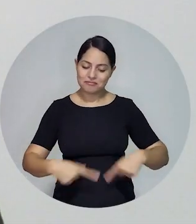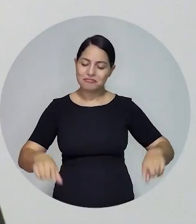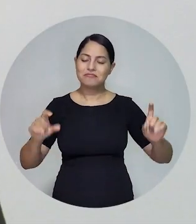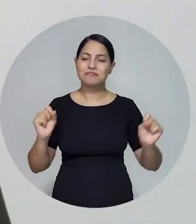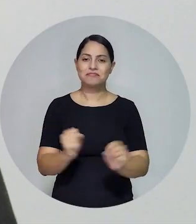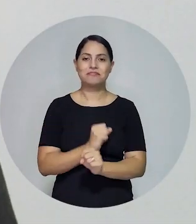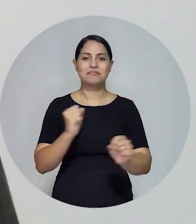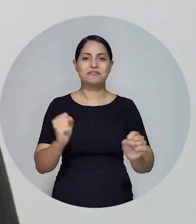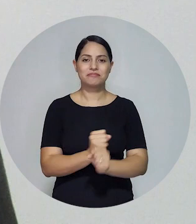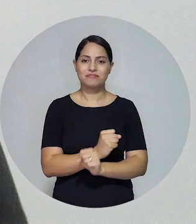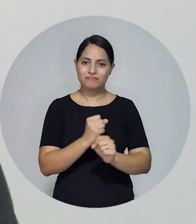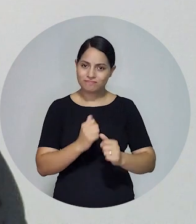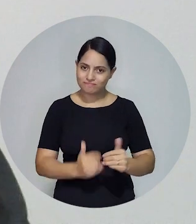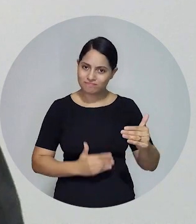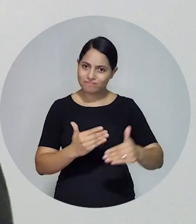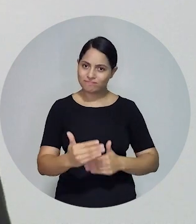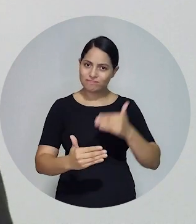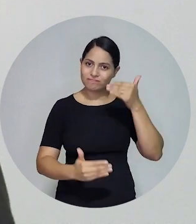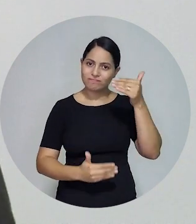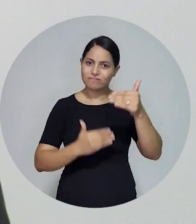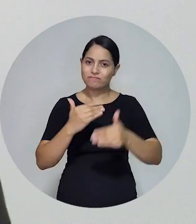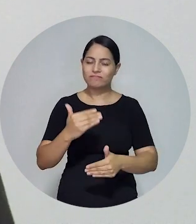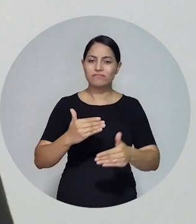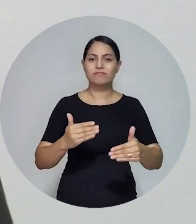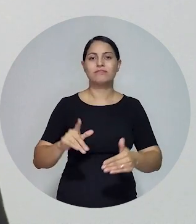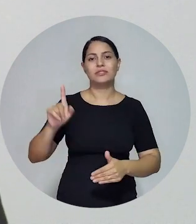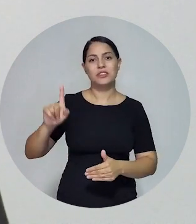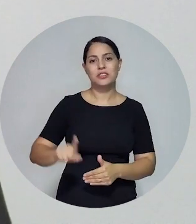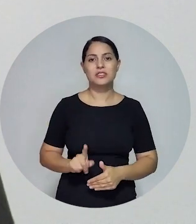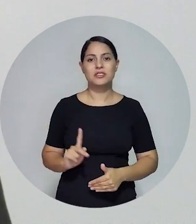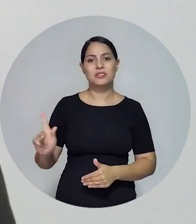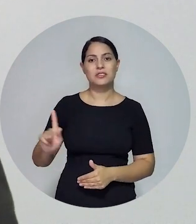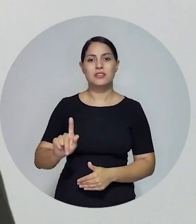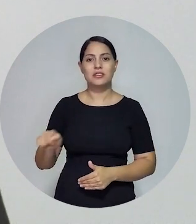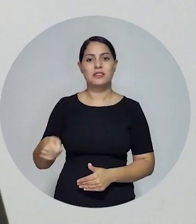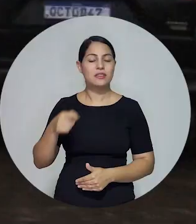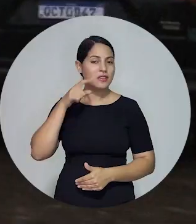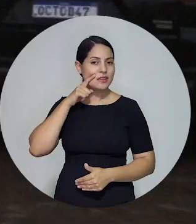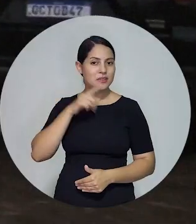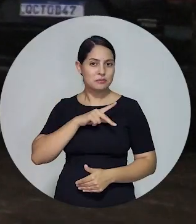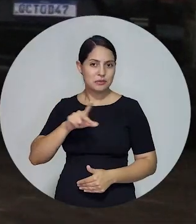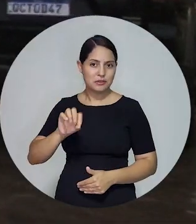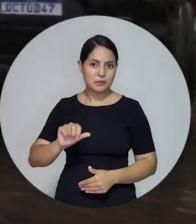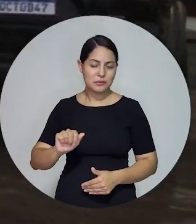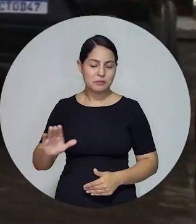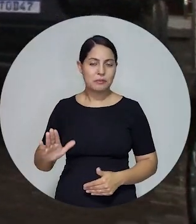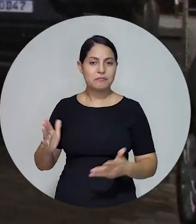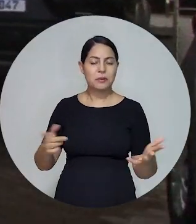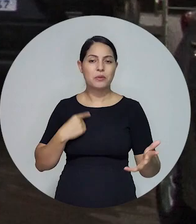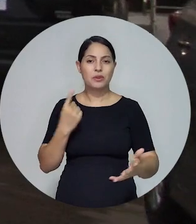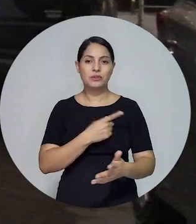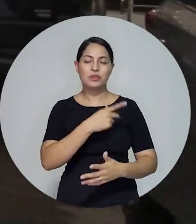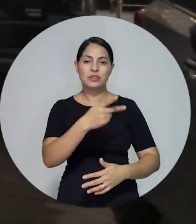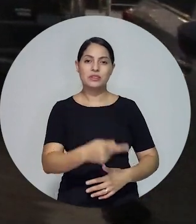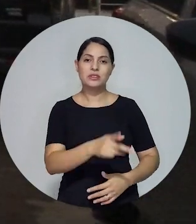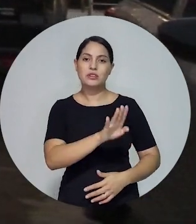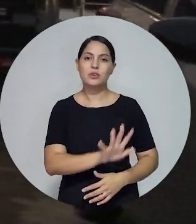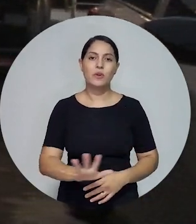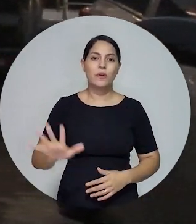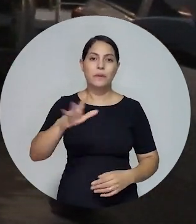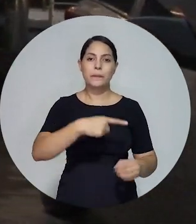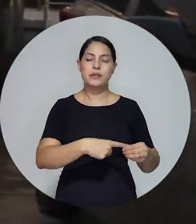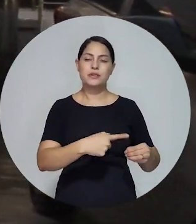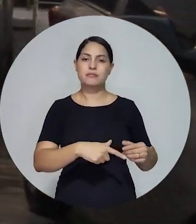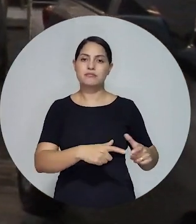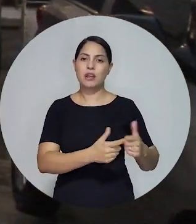uma inauguração de uma grande obra na gestão do nosso presidente Beto Simonetti, que tem levado o Conselho Federal para o interior